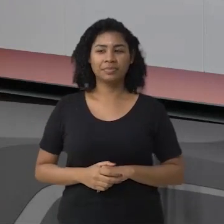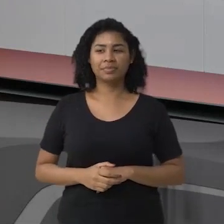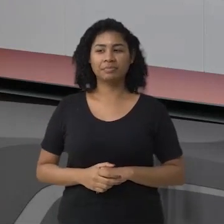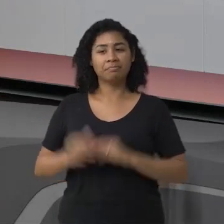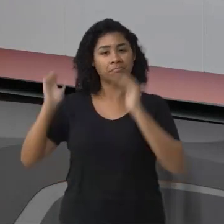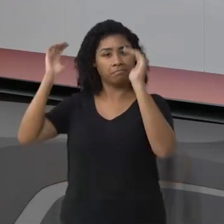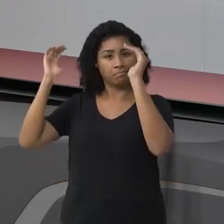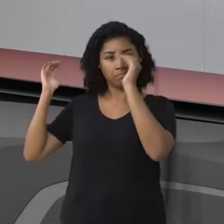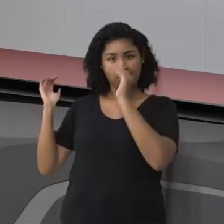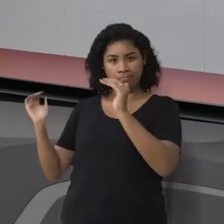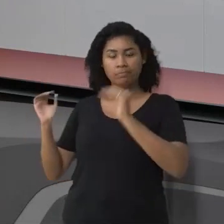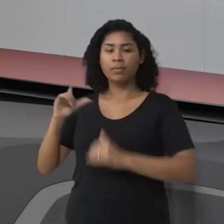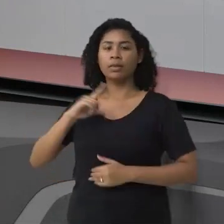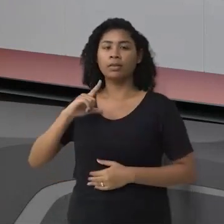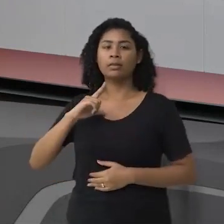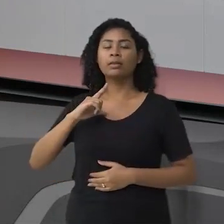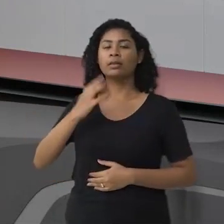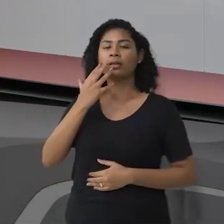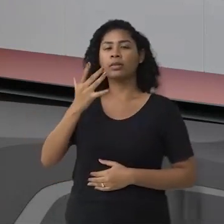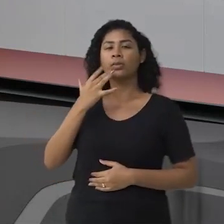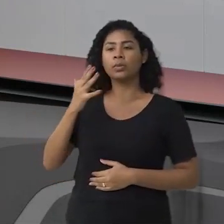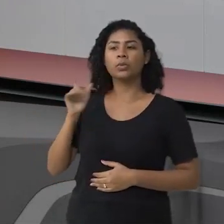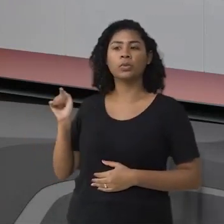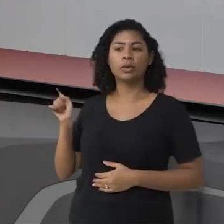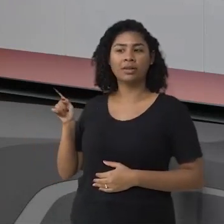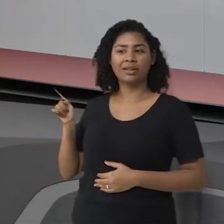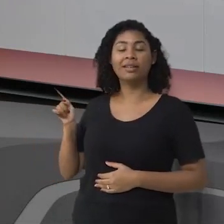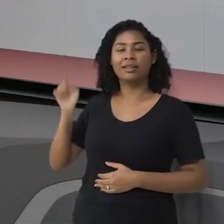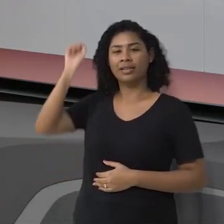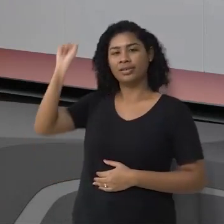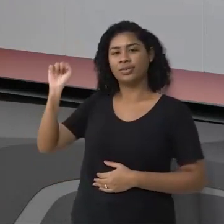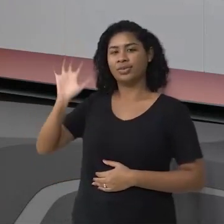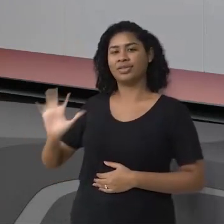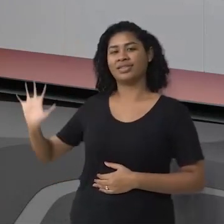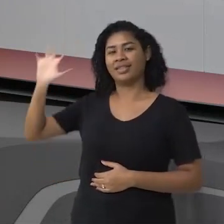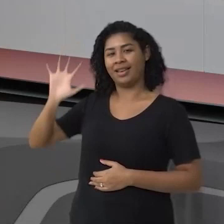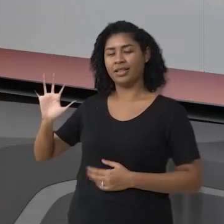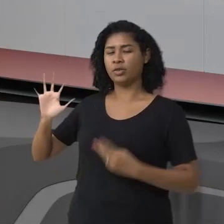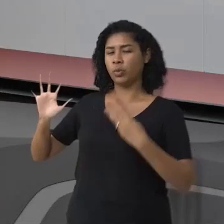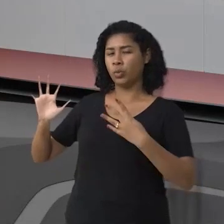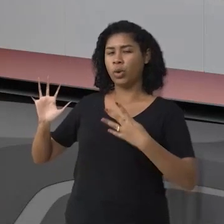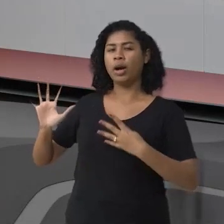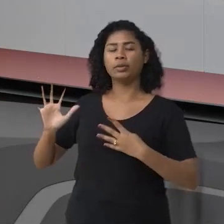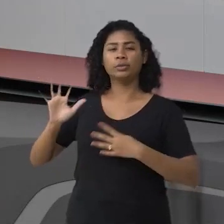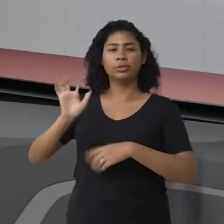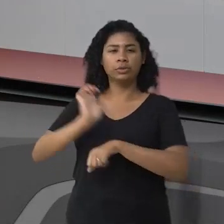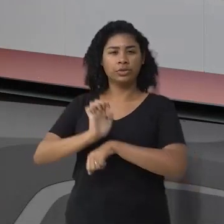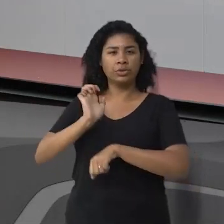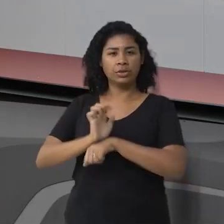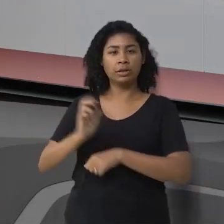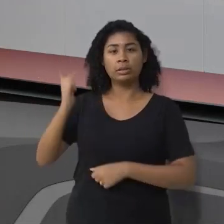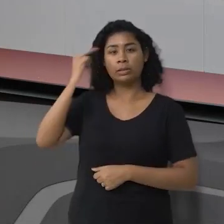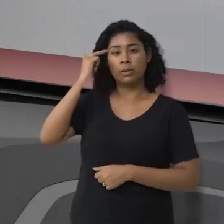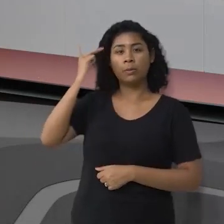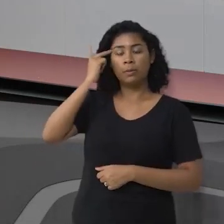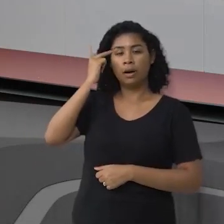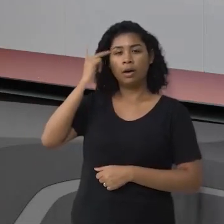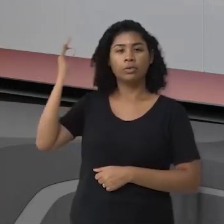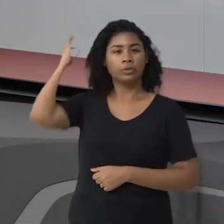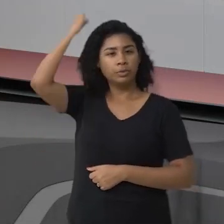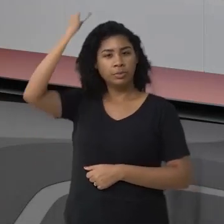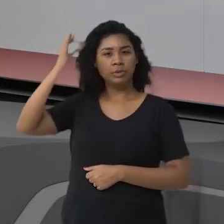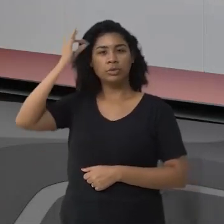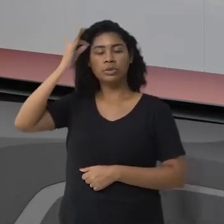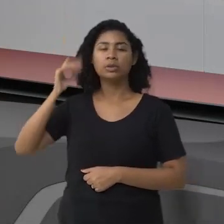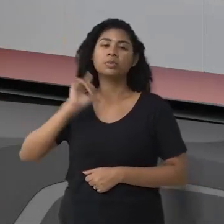teremos a região sudeste, em que a gente observa aqui os 4 estados, São Paulo, Rio de Janeiro, Espírito Santo e Minas Gerais.